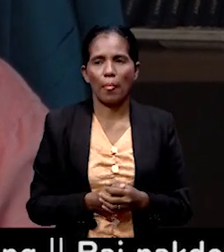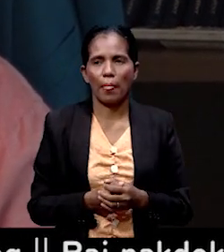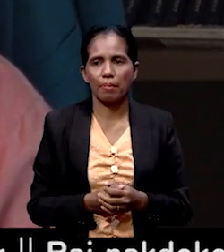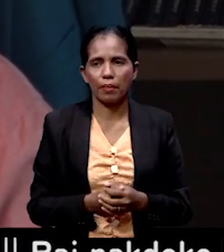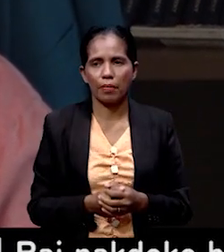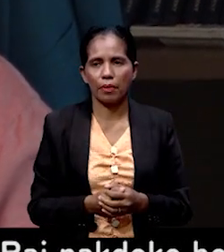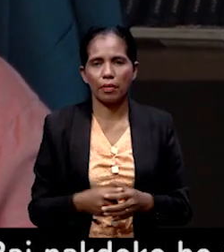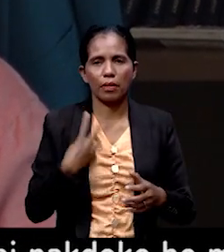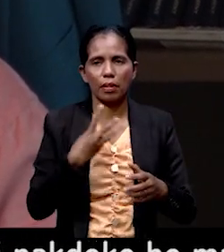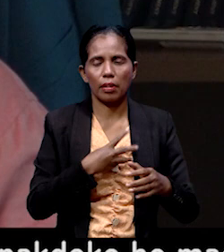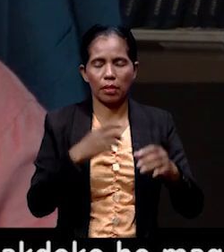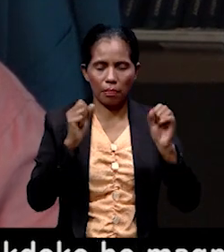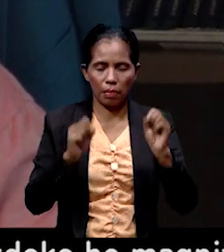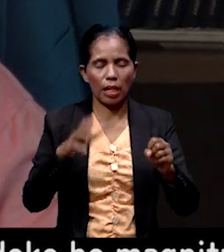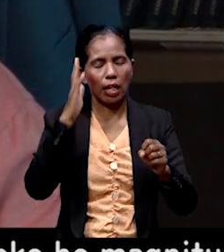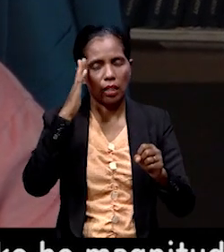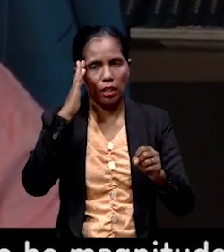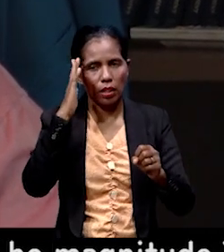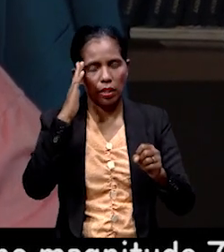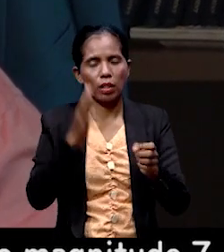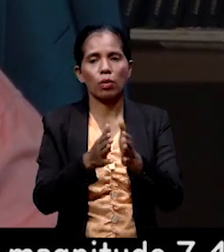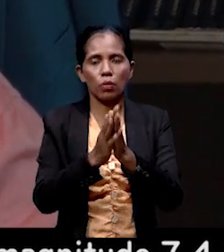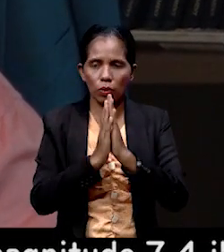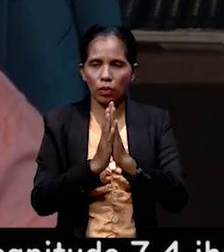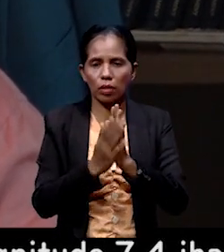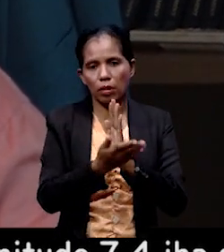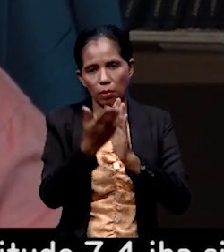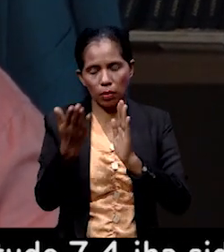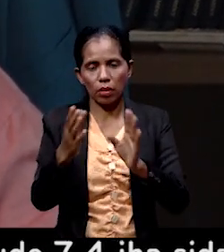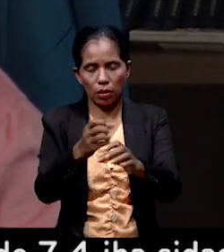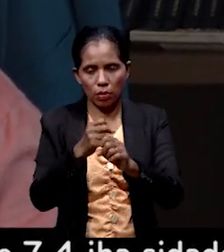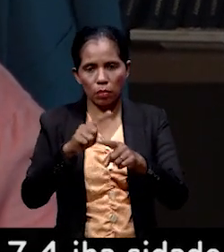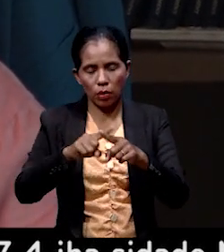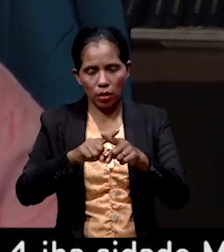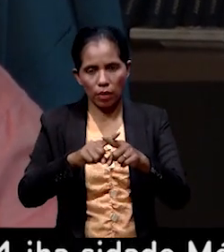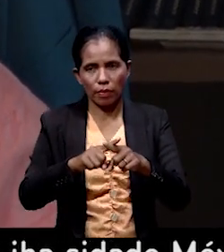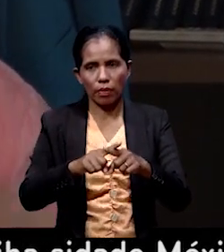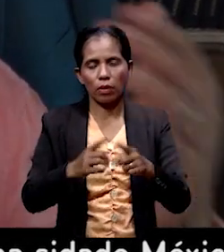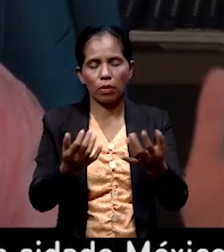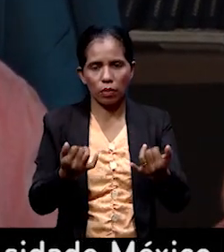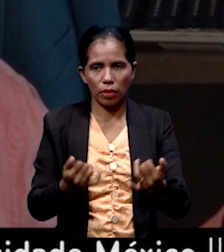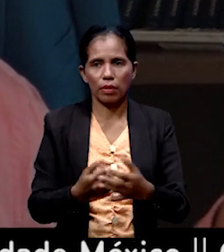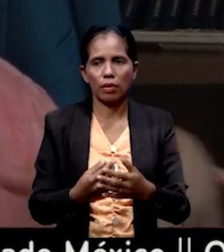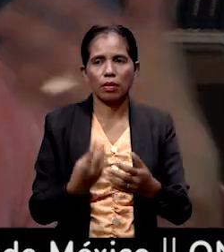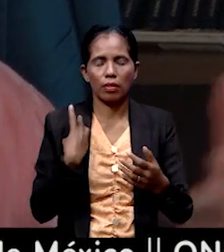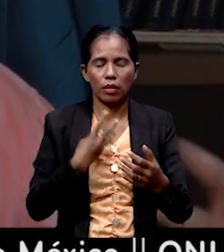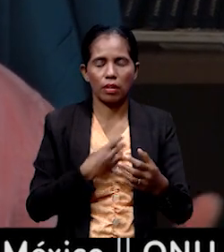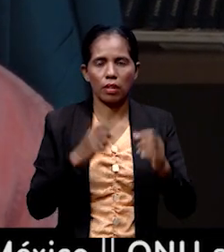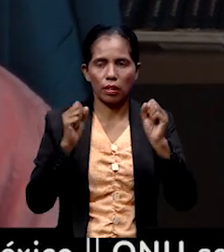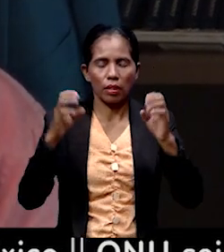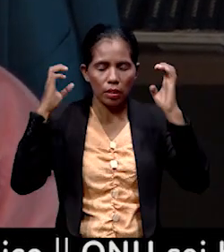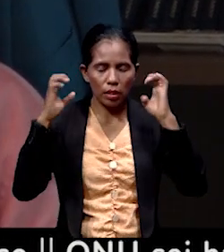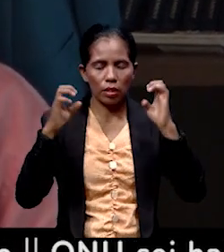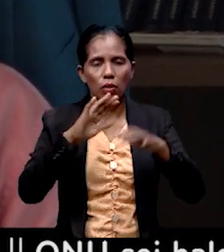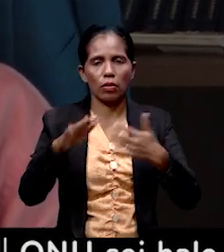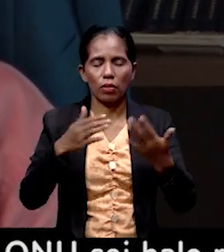propina, automaticamente ita hatene na dian kata, ita husuana dian, ita bot simu tiana pursa kalai. Husine maka exercício ne lau kwanu ema mai hutu